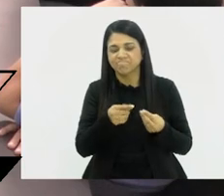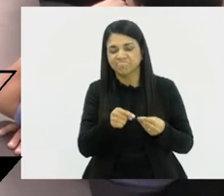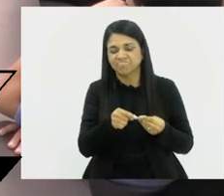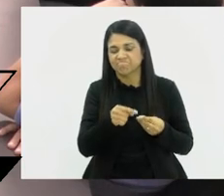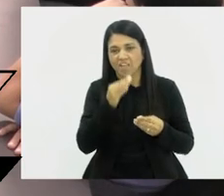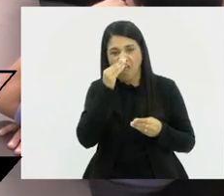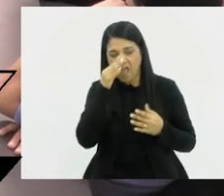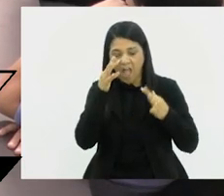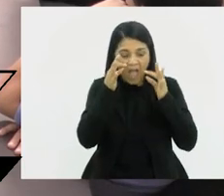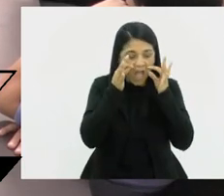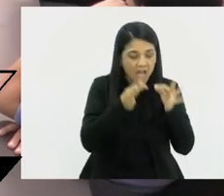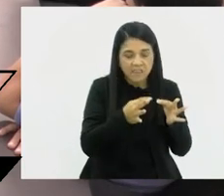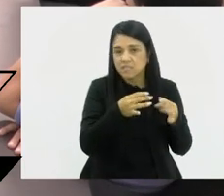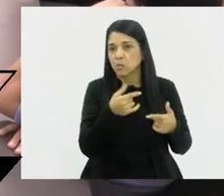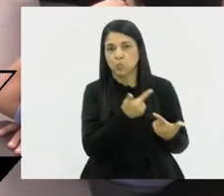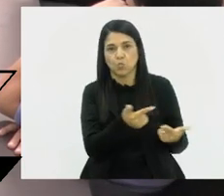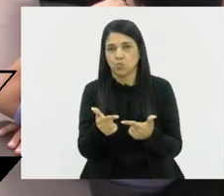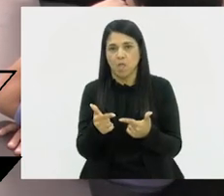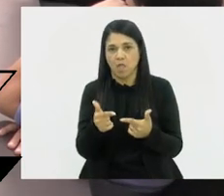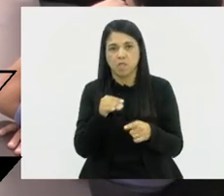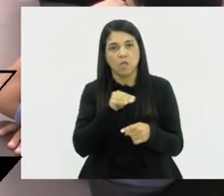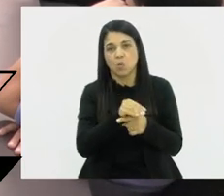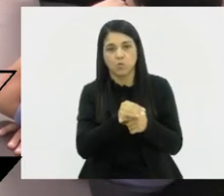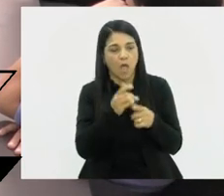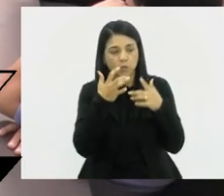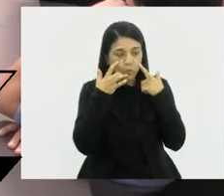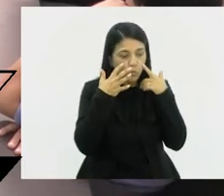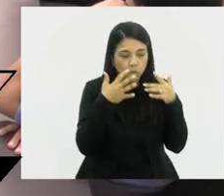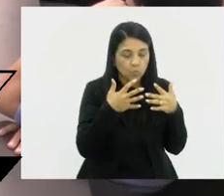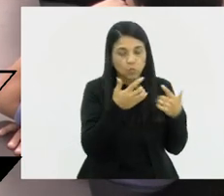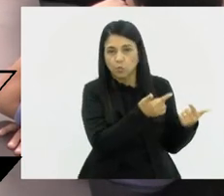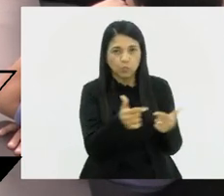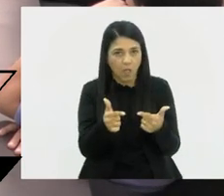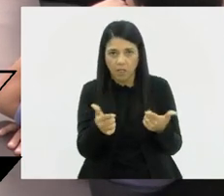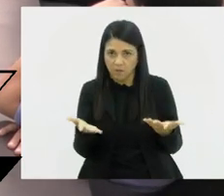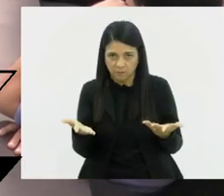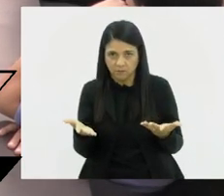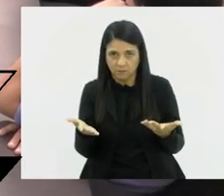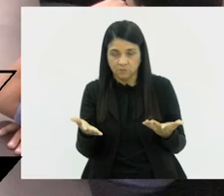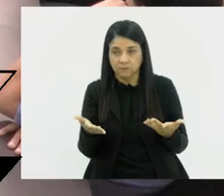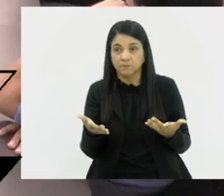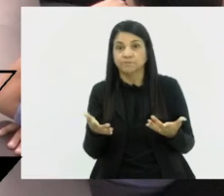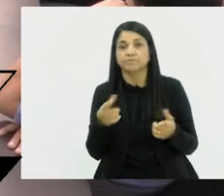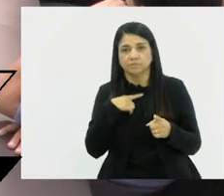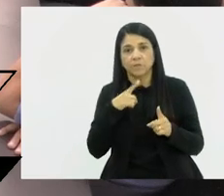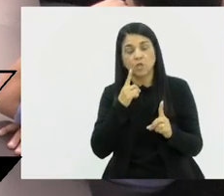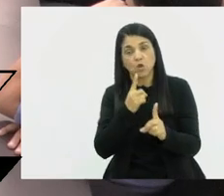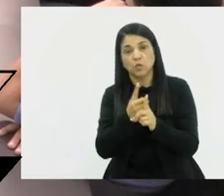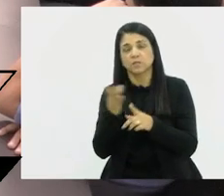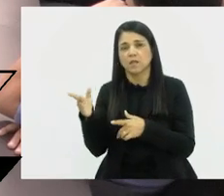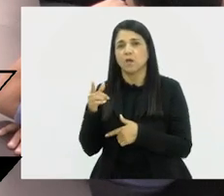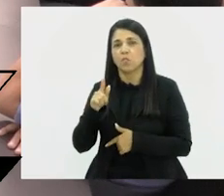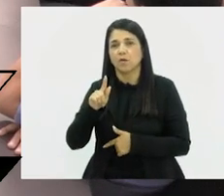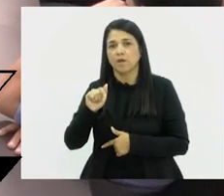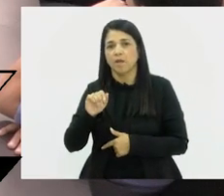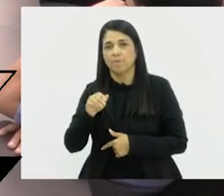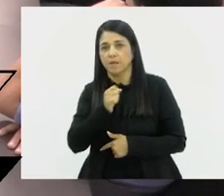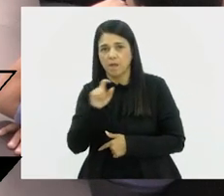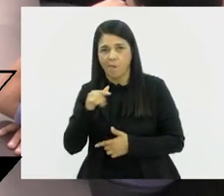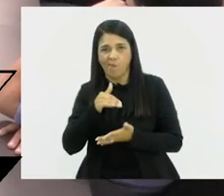devida atenção e cuidado. Também tivemos a oportunidade de nos encontrar, né, Gabriel aqui,